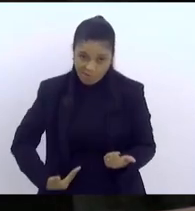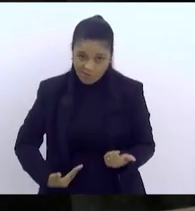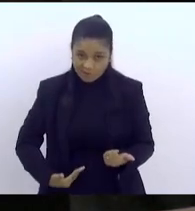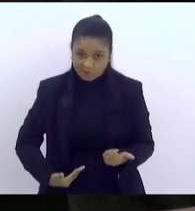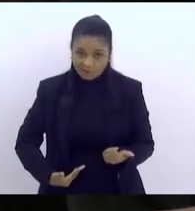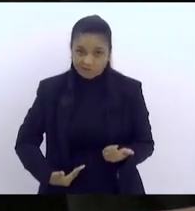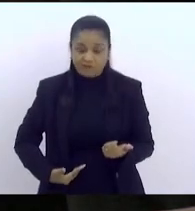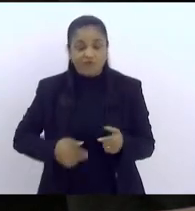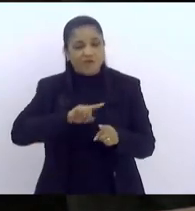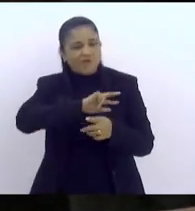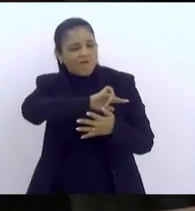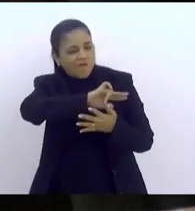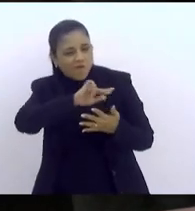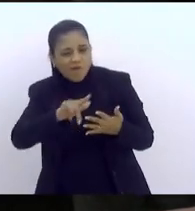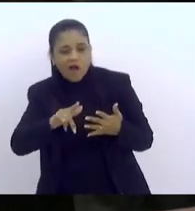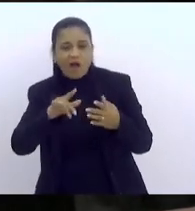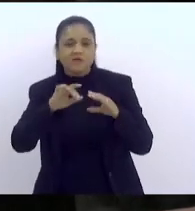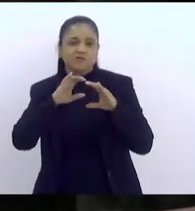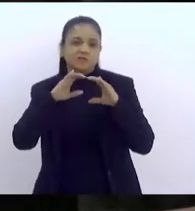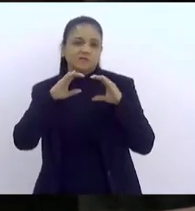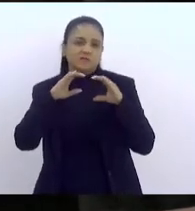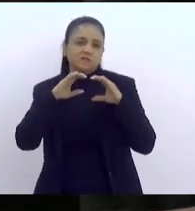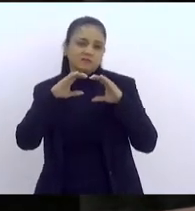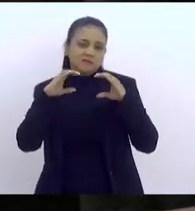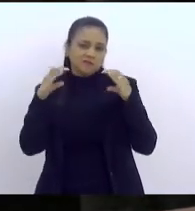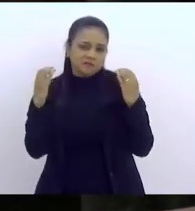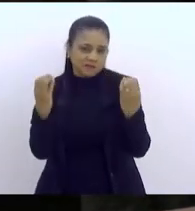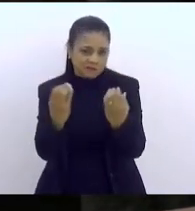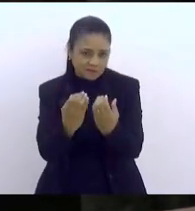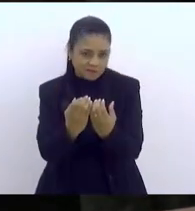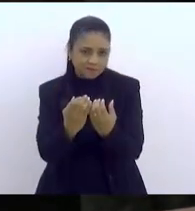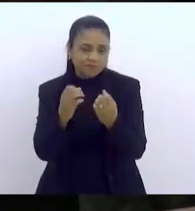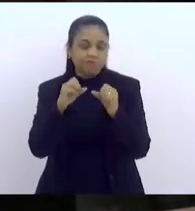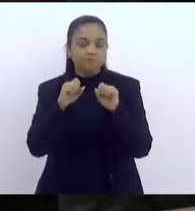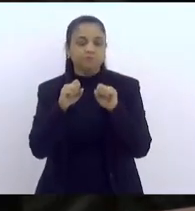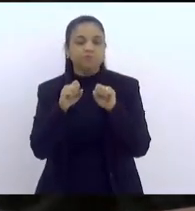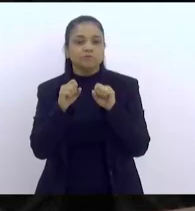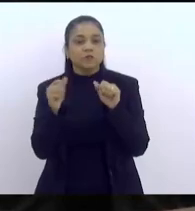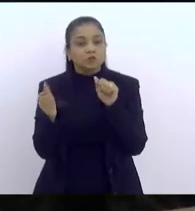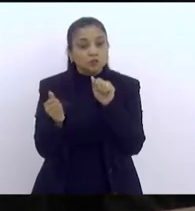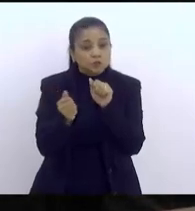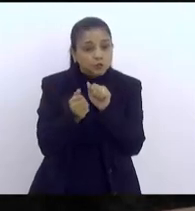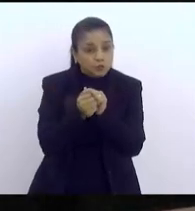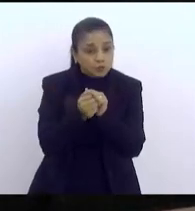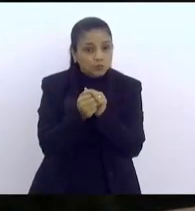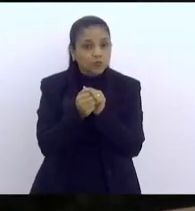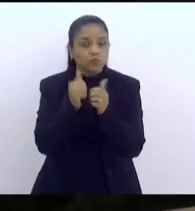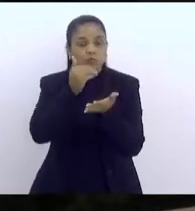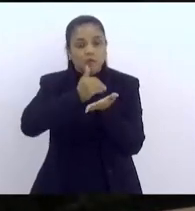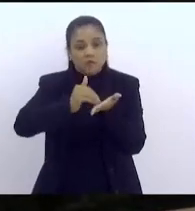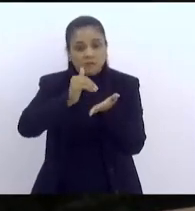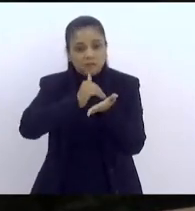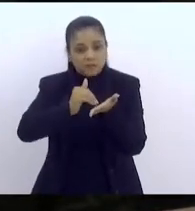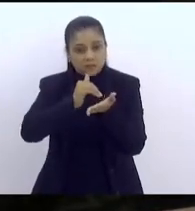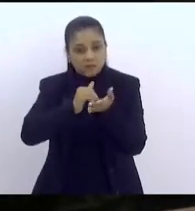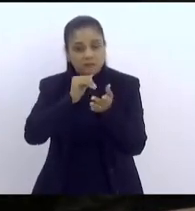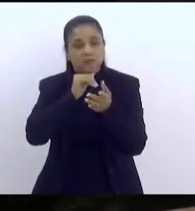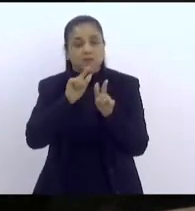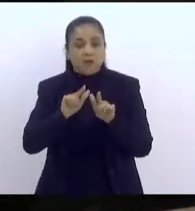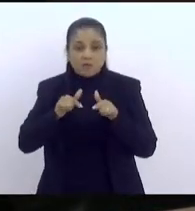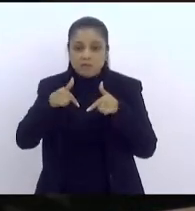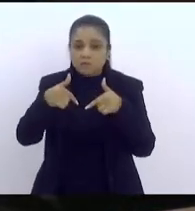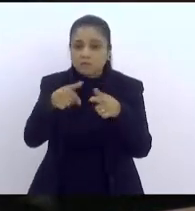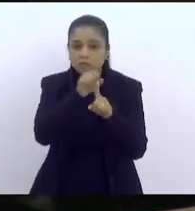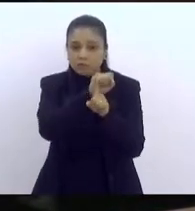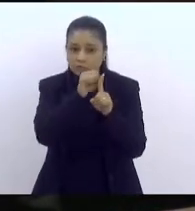Vários seminários, esse ano, inclusive, em conjunto, deputado, com a Secretaria de Ação Social do governo,